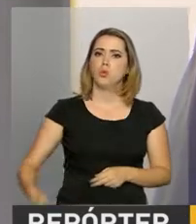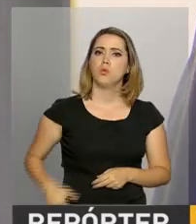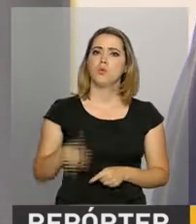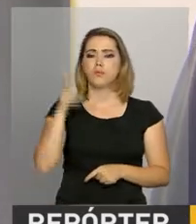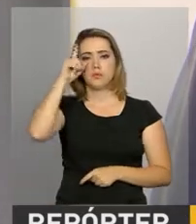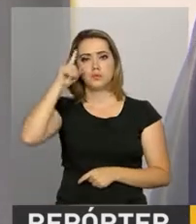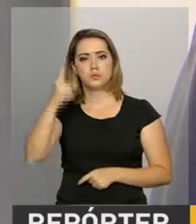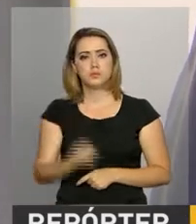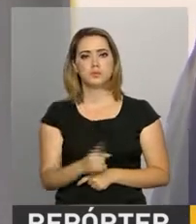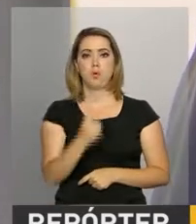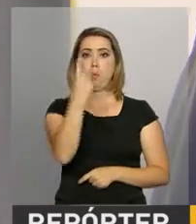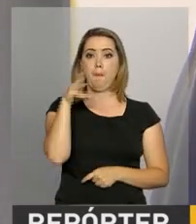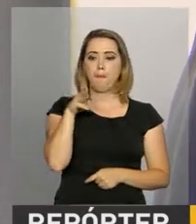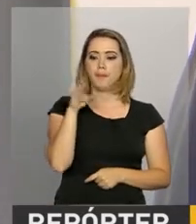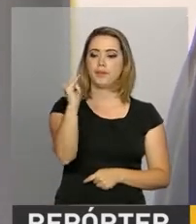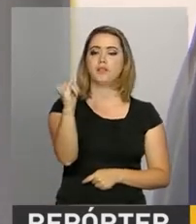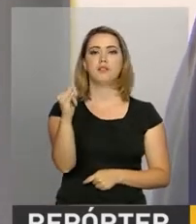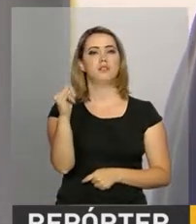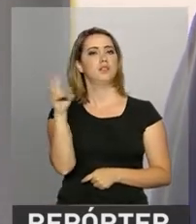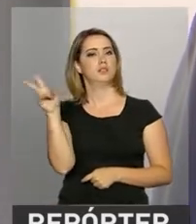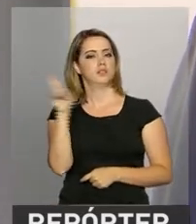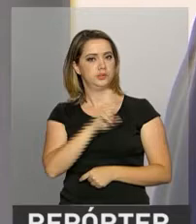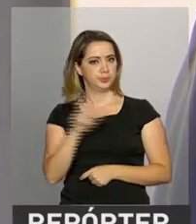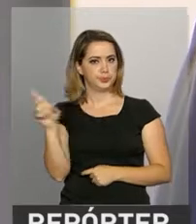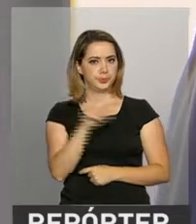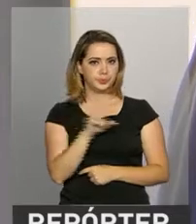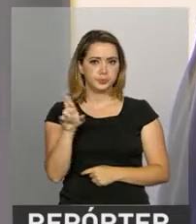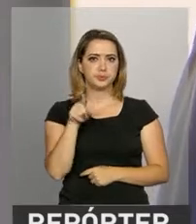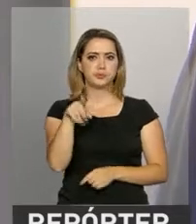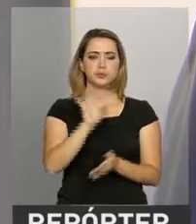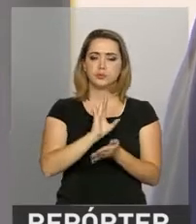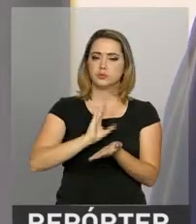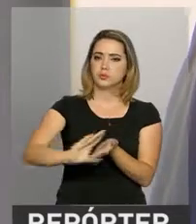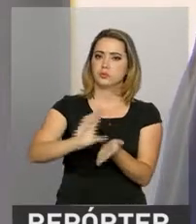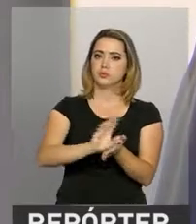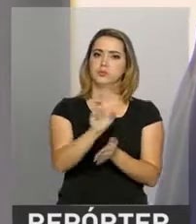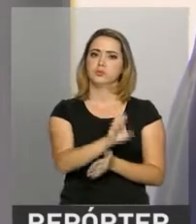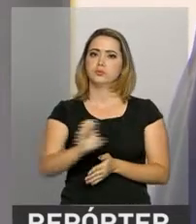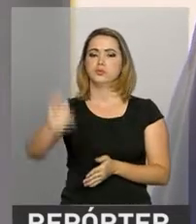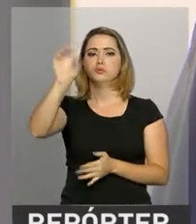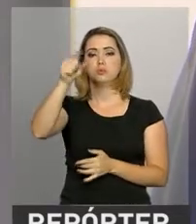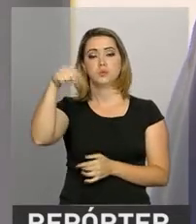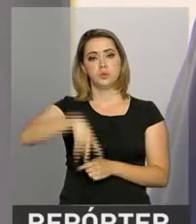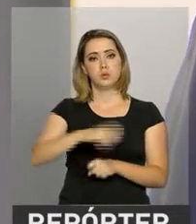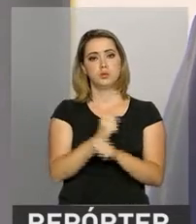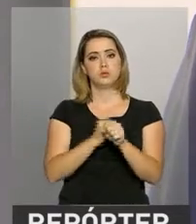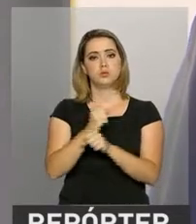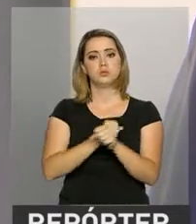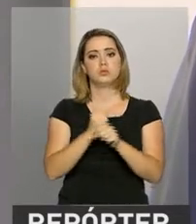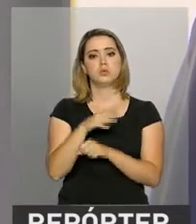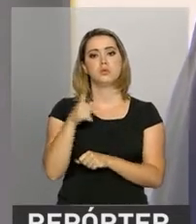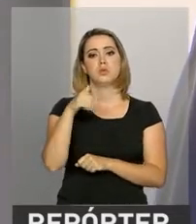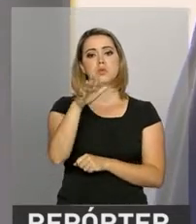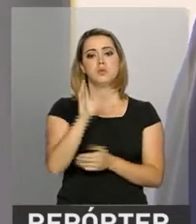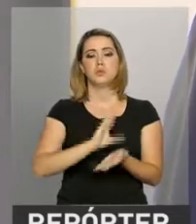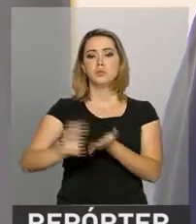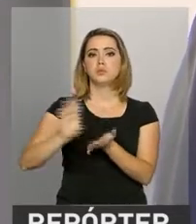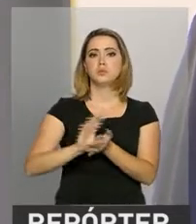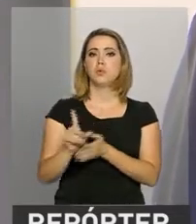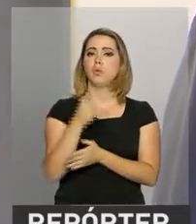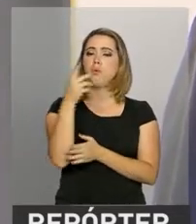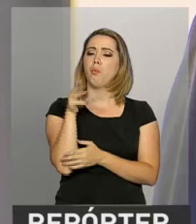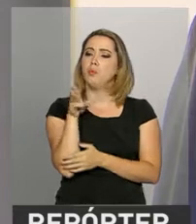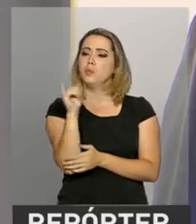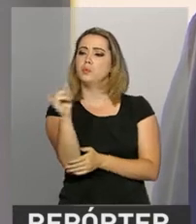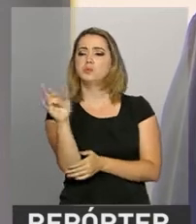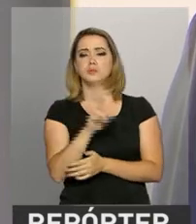no fim do ano passado 1 bilhão e 200 milhões de reais para os estados para este ano está previsto mais um repasse de 1 milhão